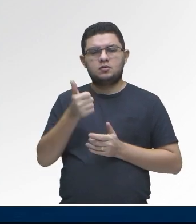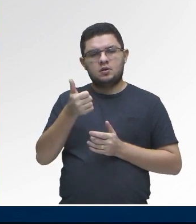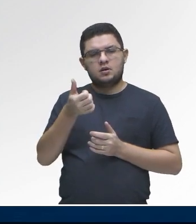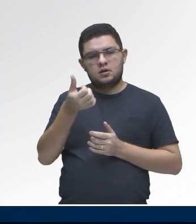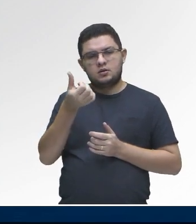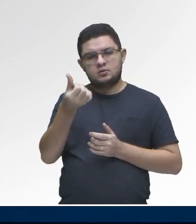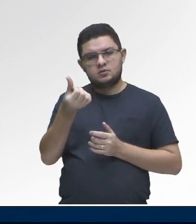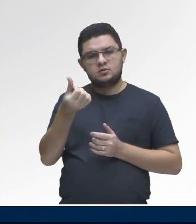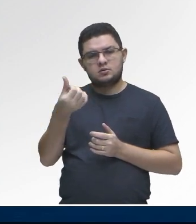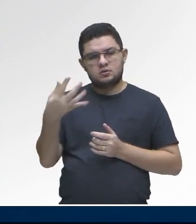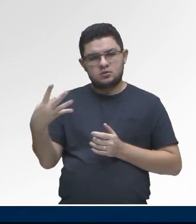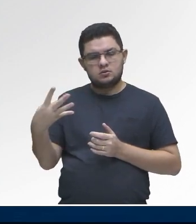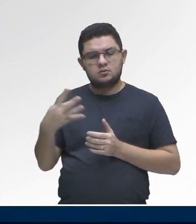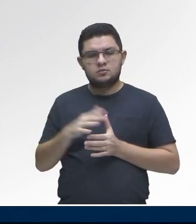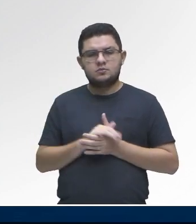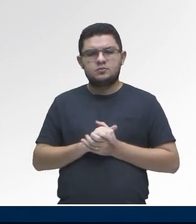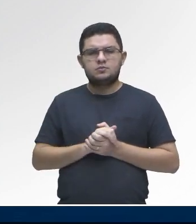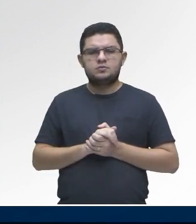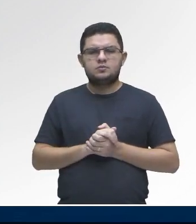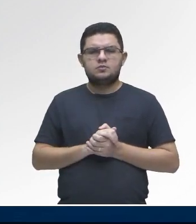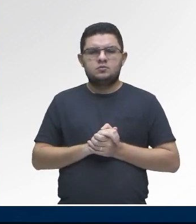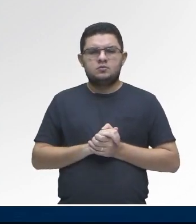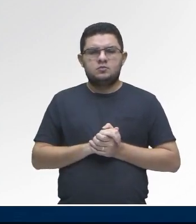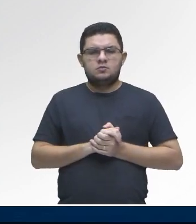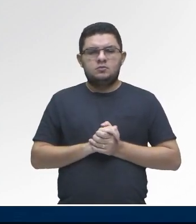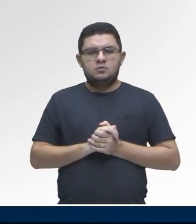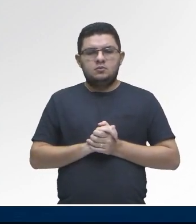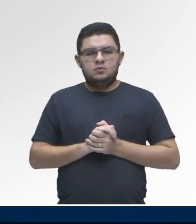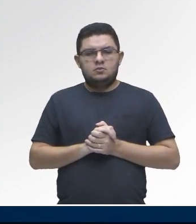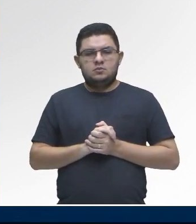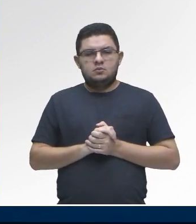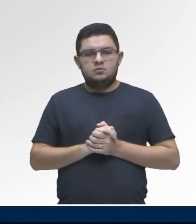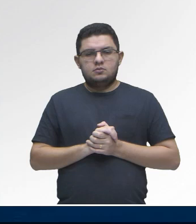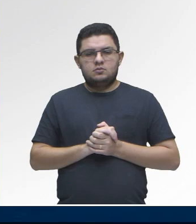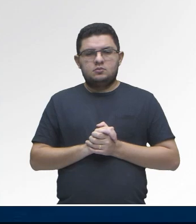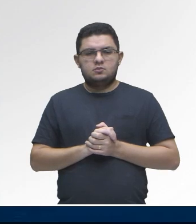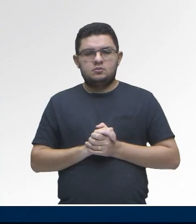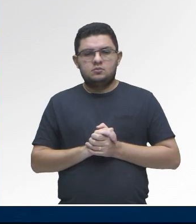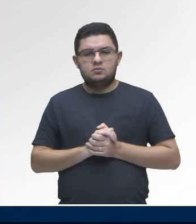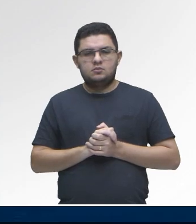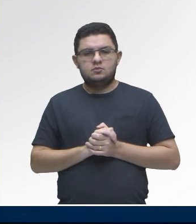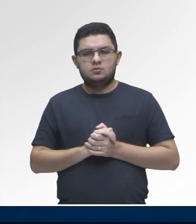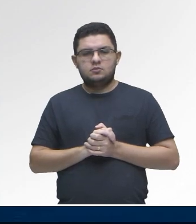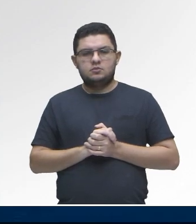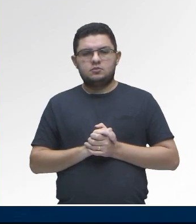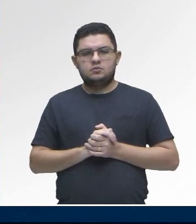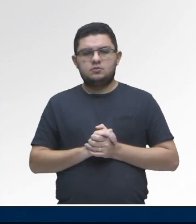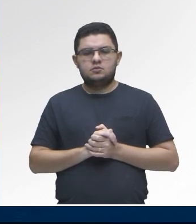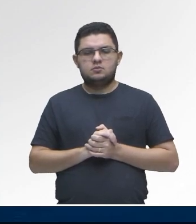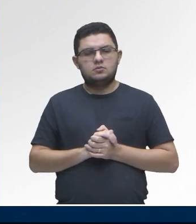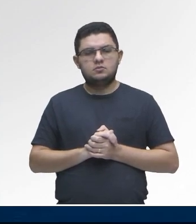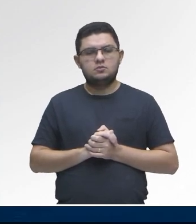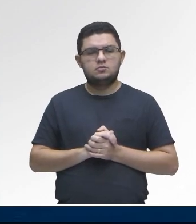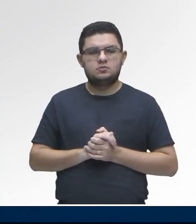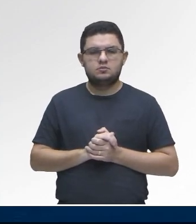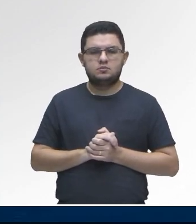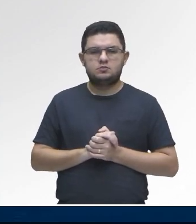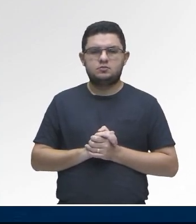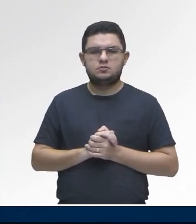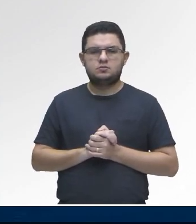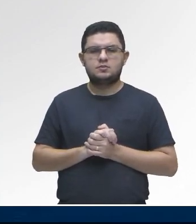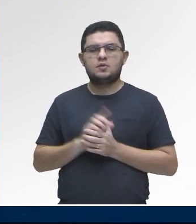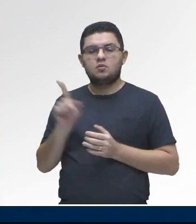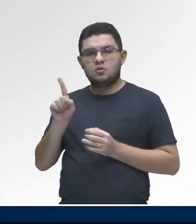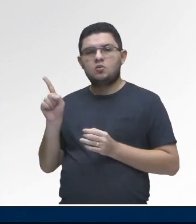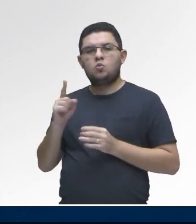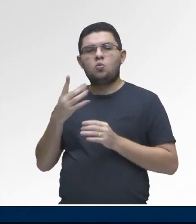64. Esse 4, quando desce para cá, você multiplica por 2. Então não vai ser 4, vai ser o quê? Vai ser